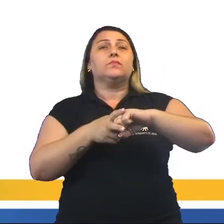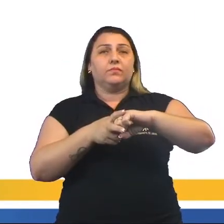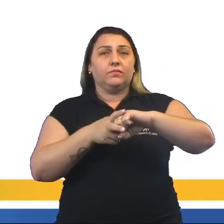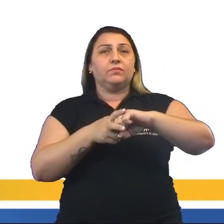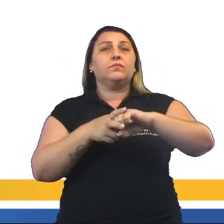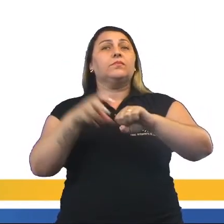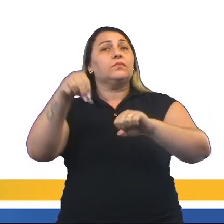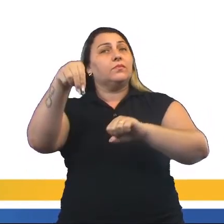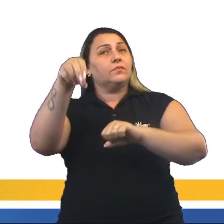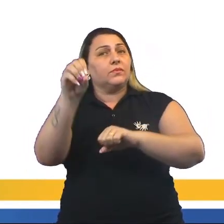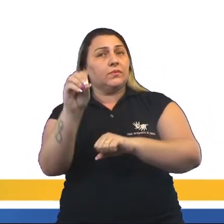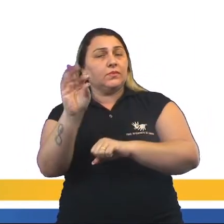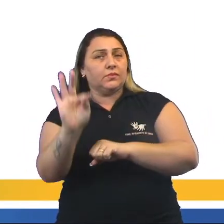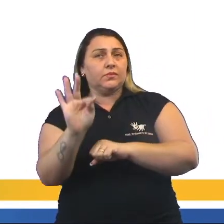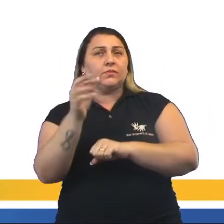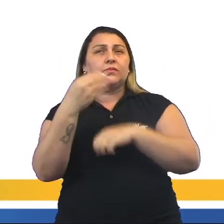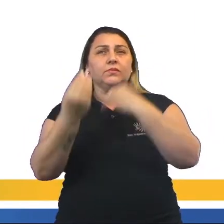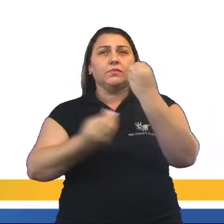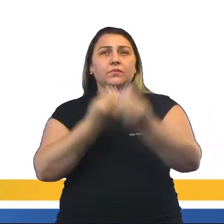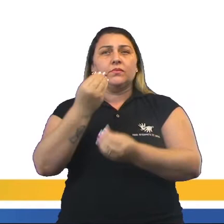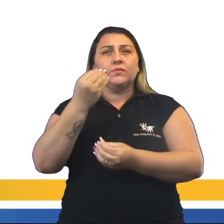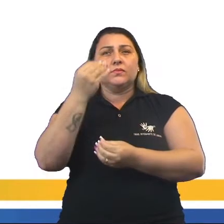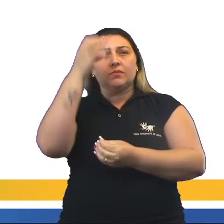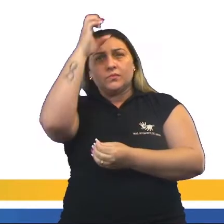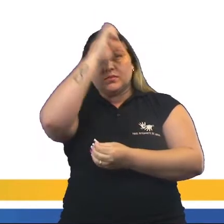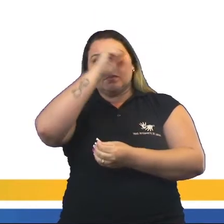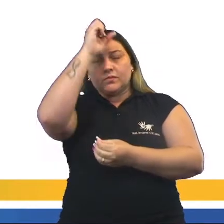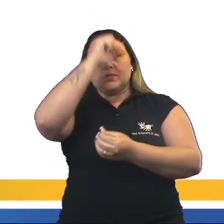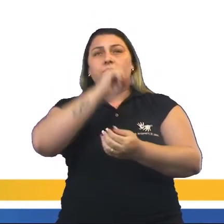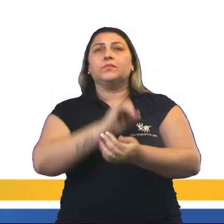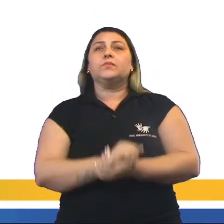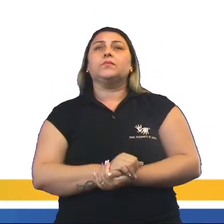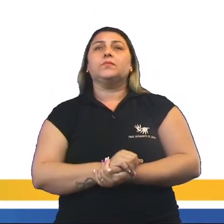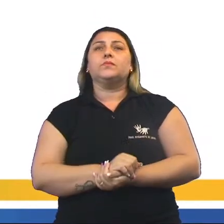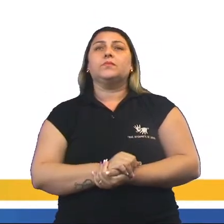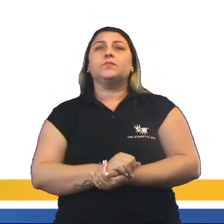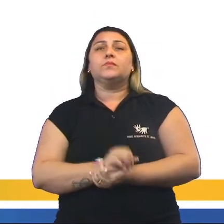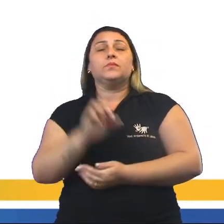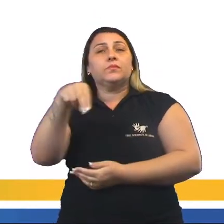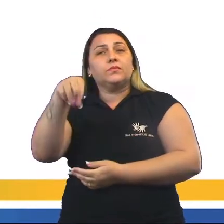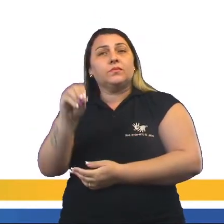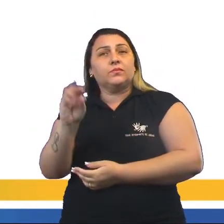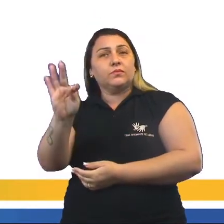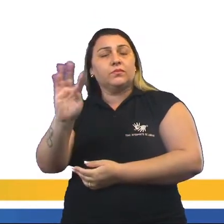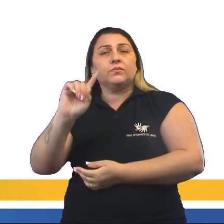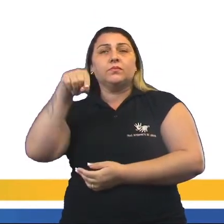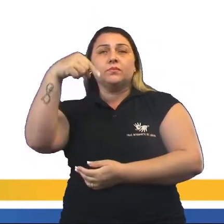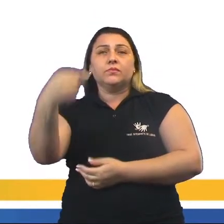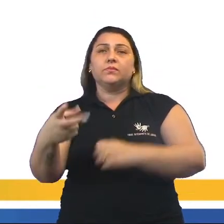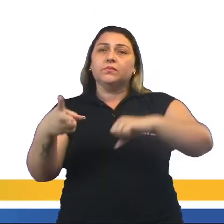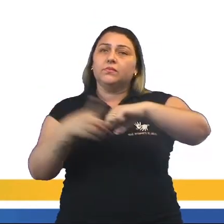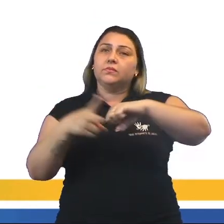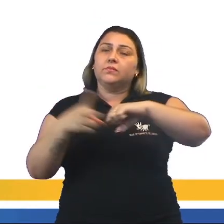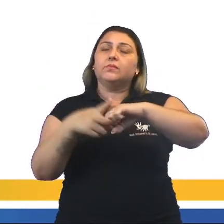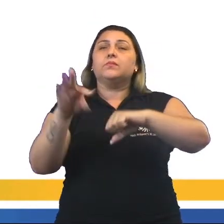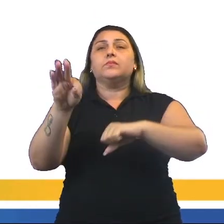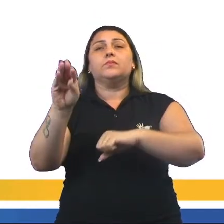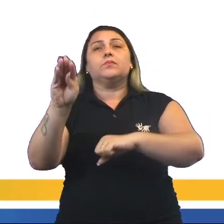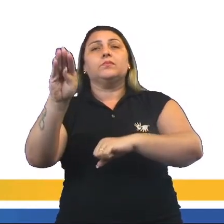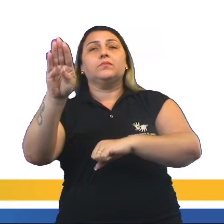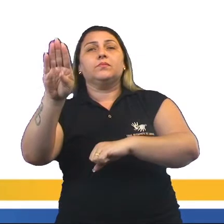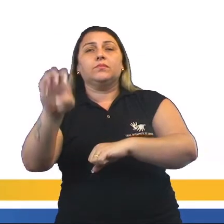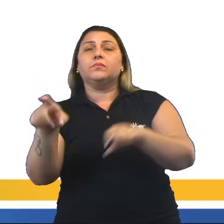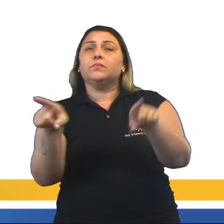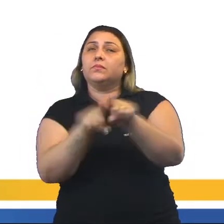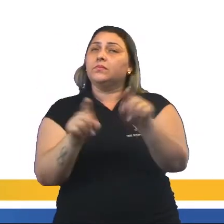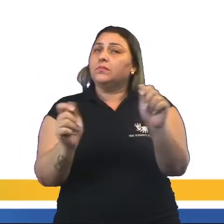que vocês já aprenderam, né? Como é que a gente faz a negativa do verbo to be? Nós colocamos o not depois do verbo to be. Ou